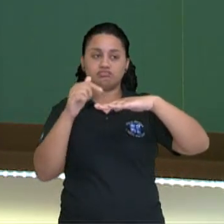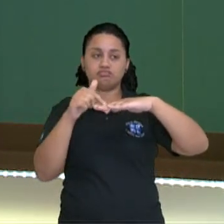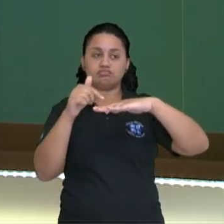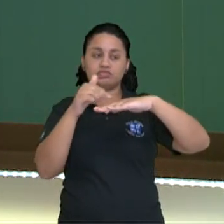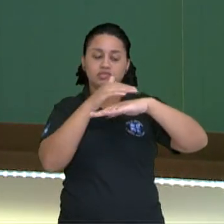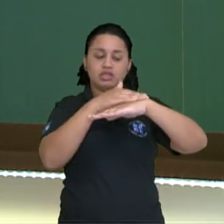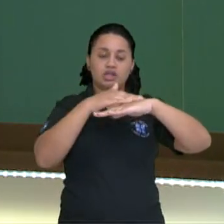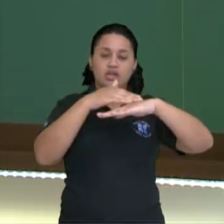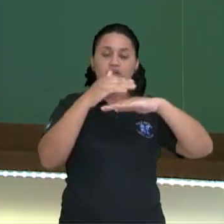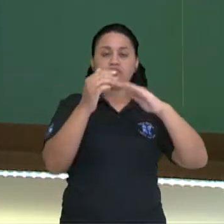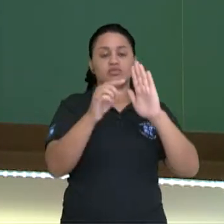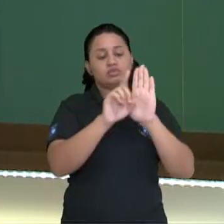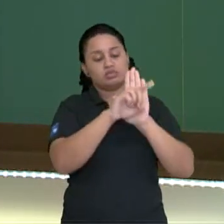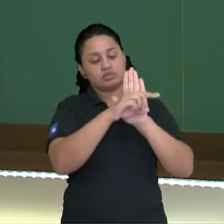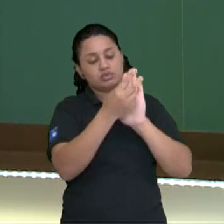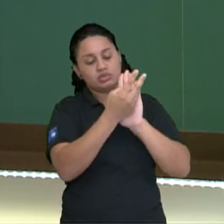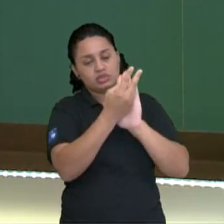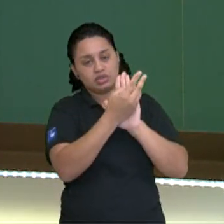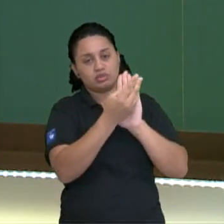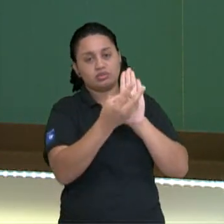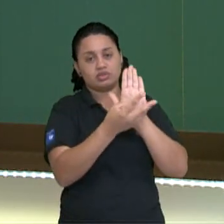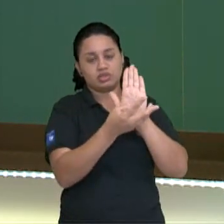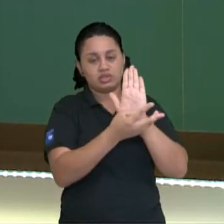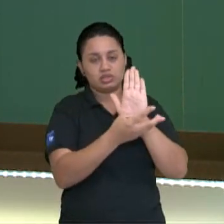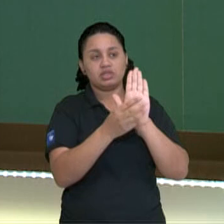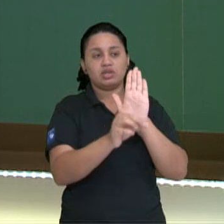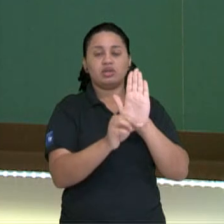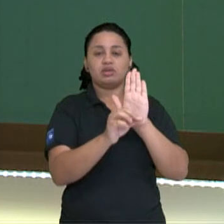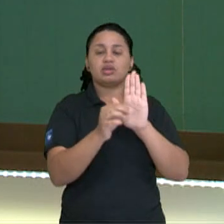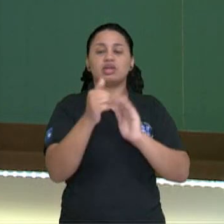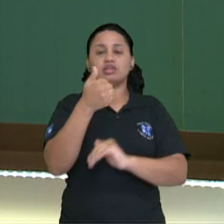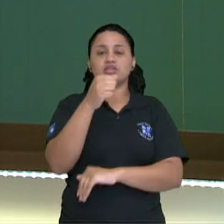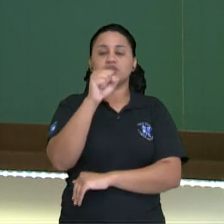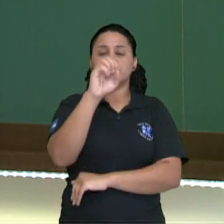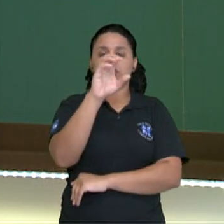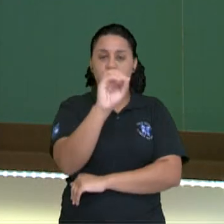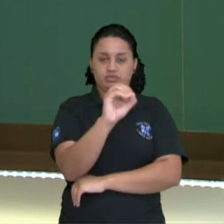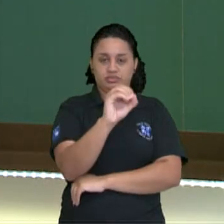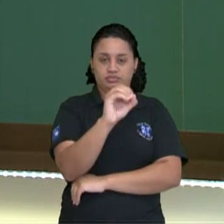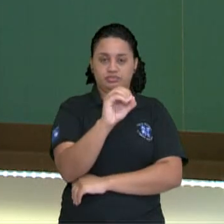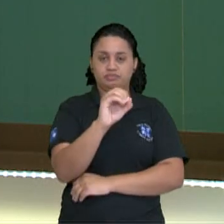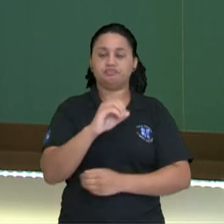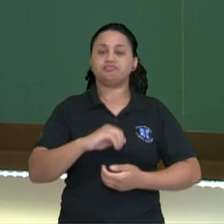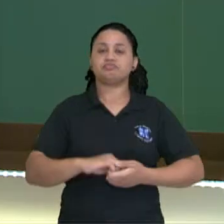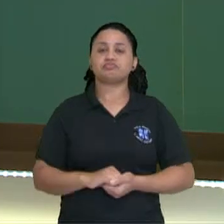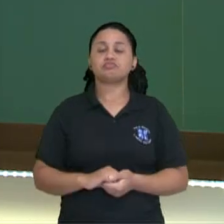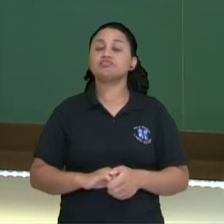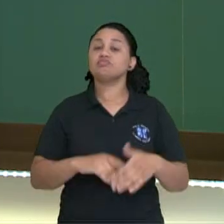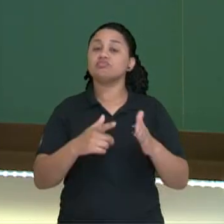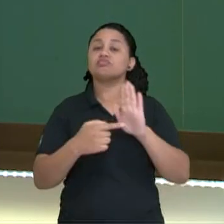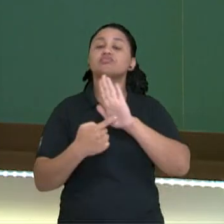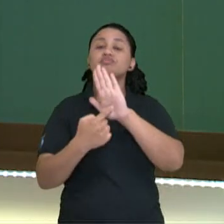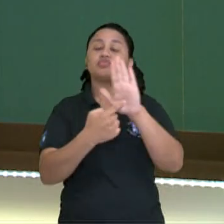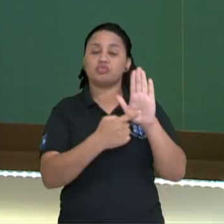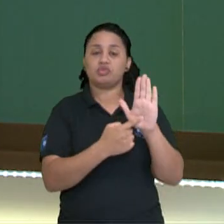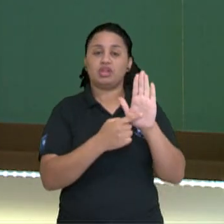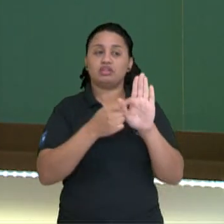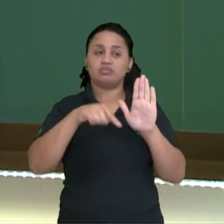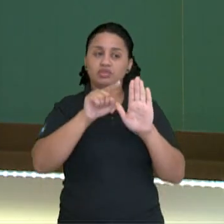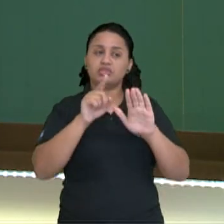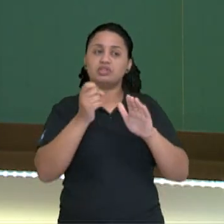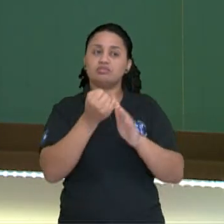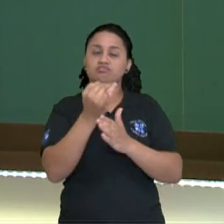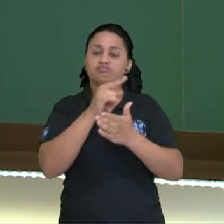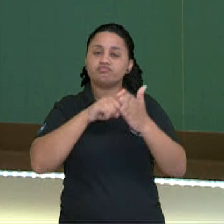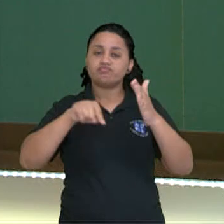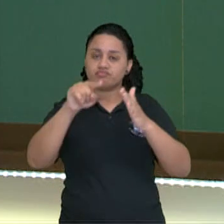e terceiro quadrante, o ângulo que está sobre o eixo X é o ângulo de 180 graus. Aqui estão indicados para vocês ângulos